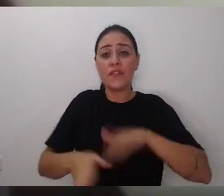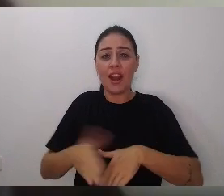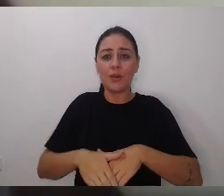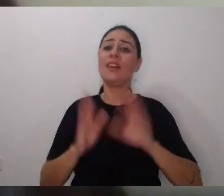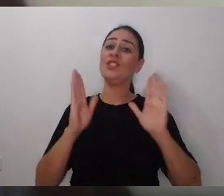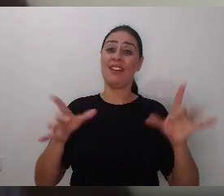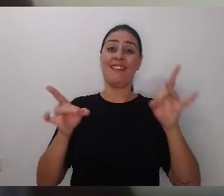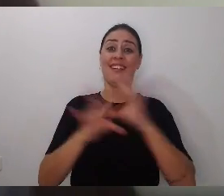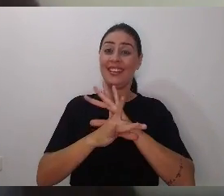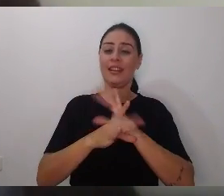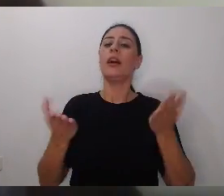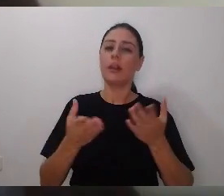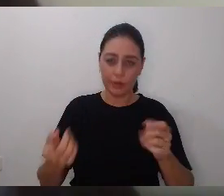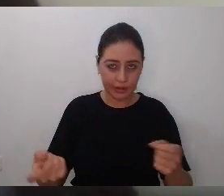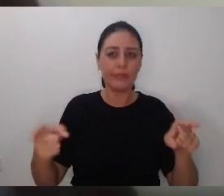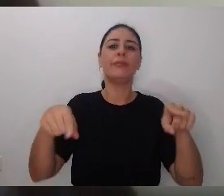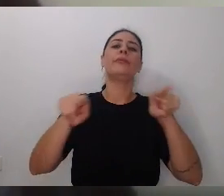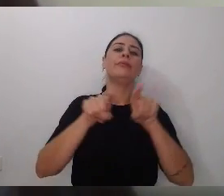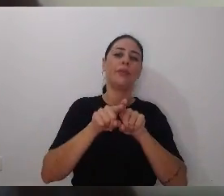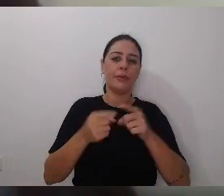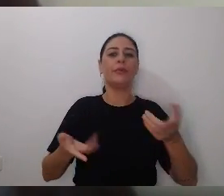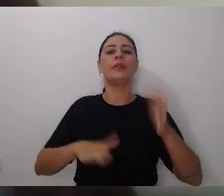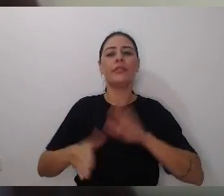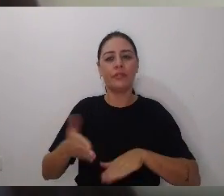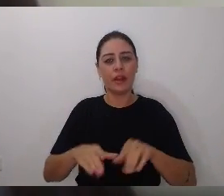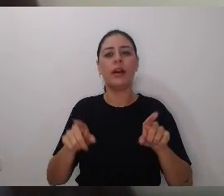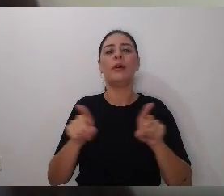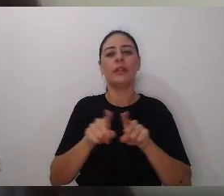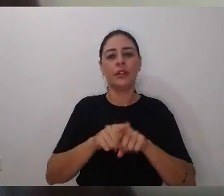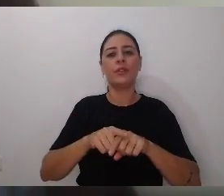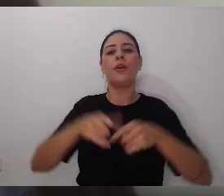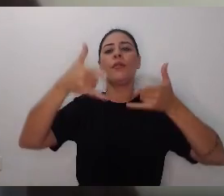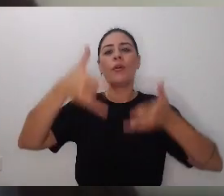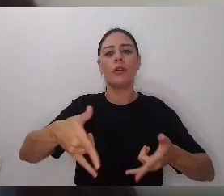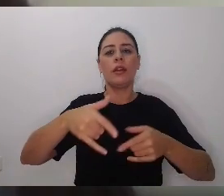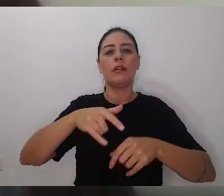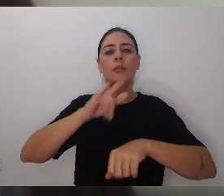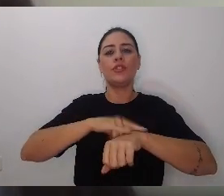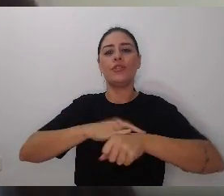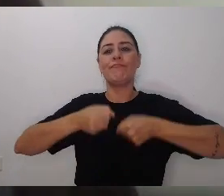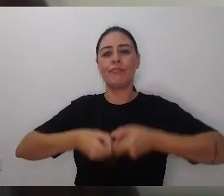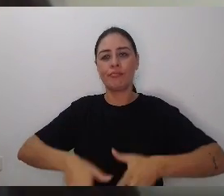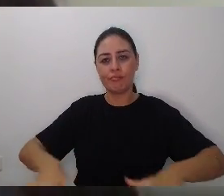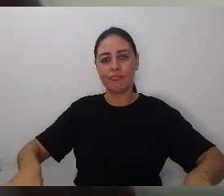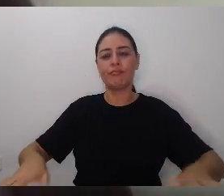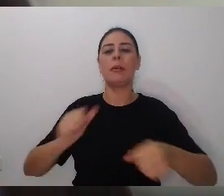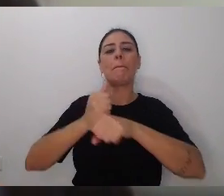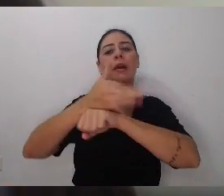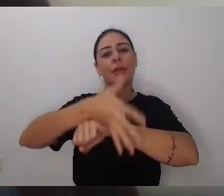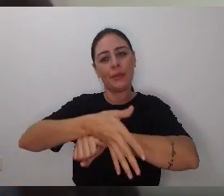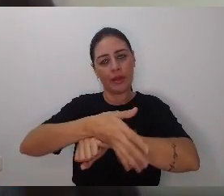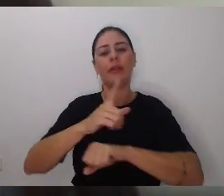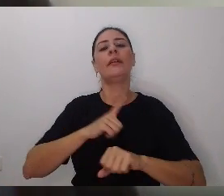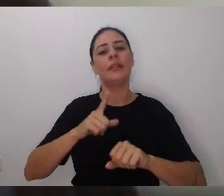desfraudado e voltaram um pouquinho atrás nesse desenvolvimento, né? Voltaram a a fazer xixi na cama. Então, a gente tem